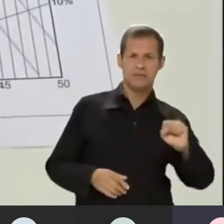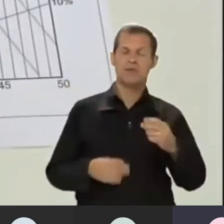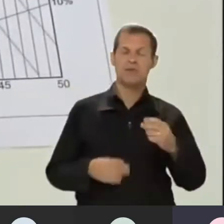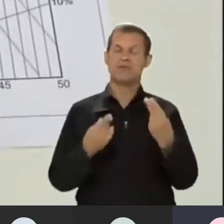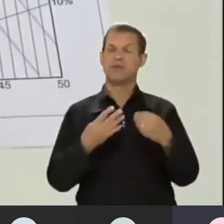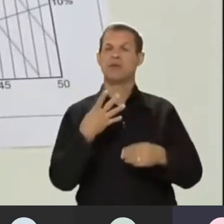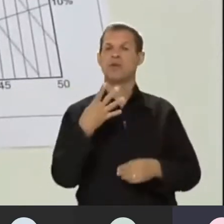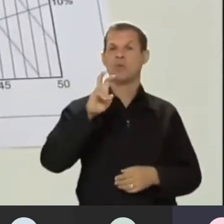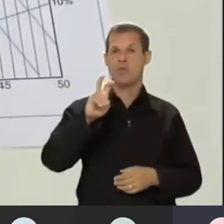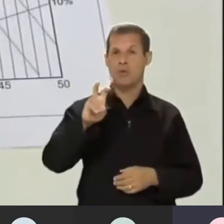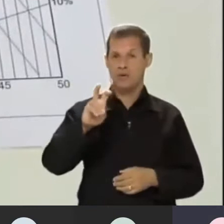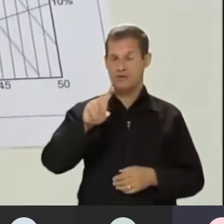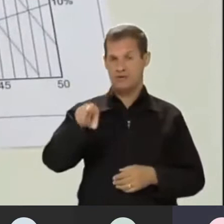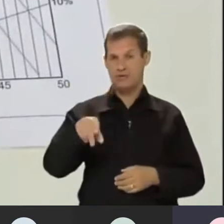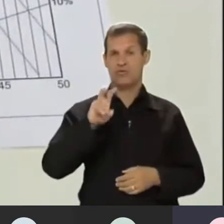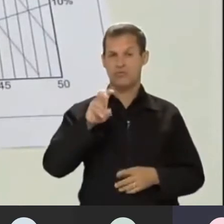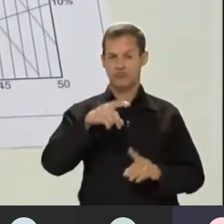igual a